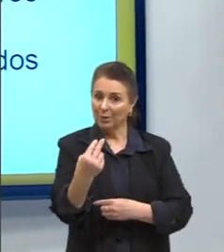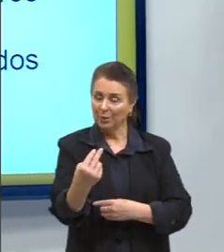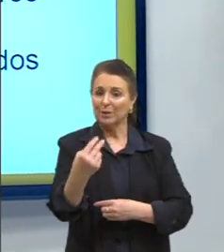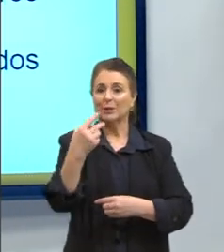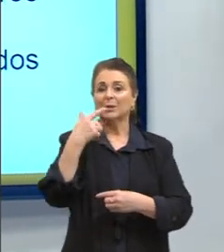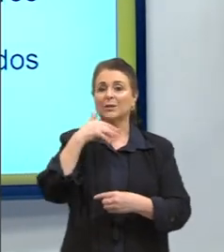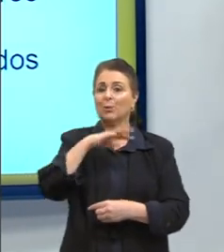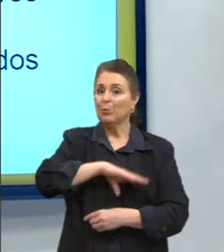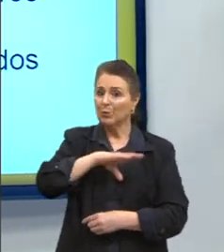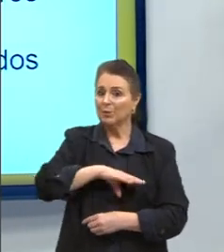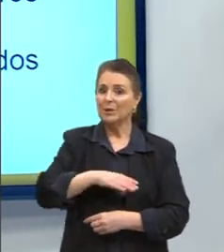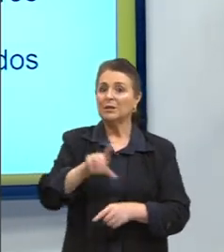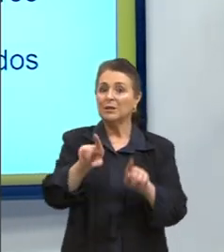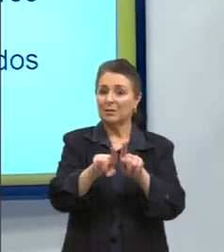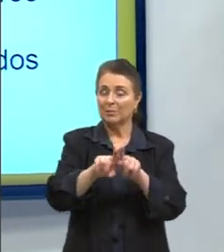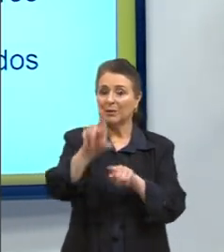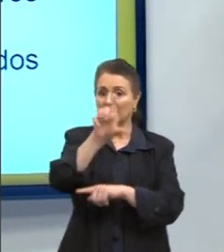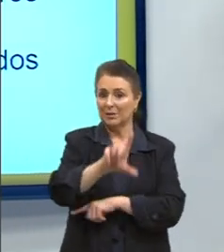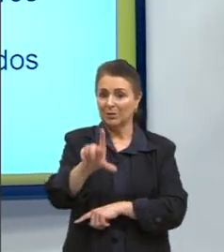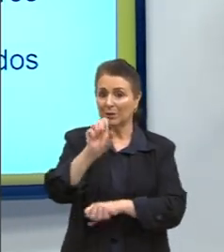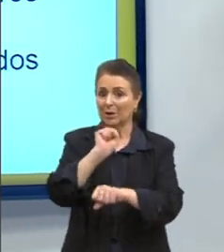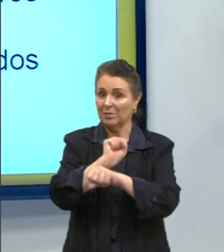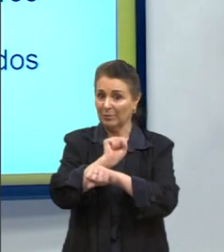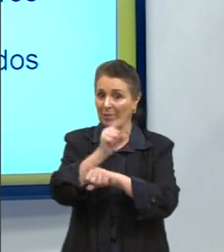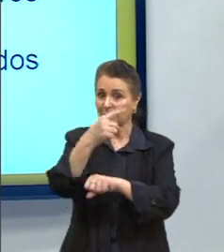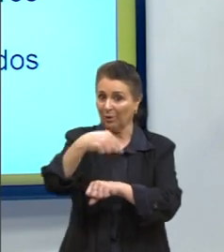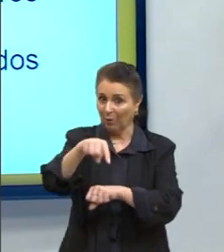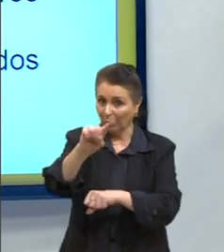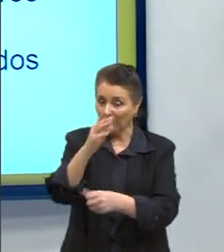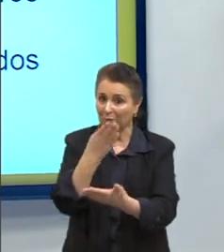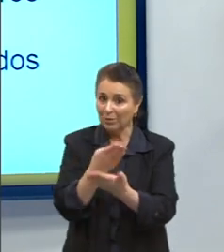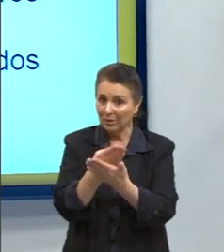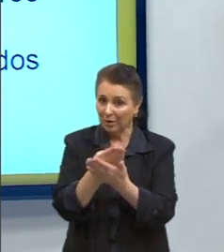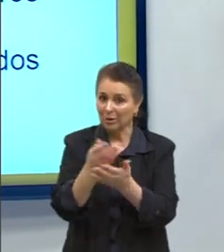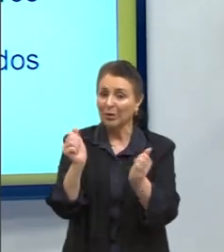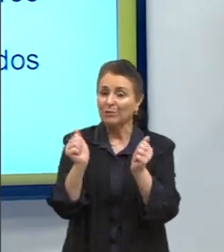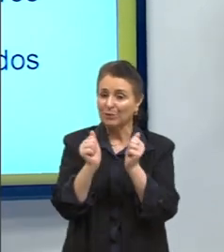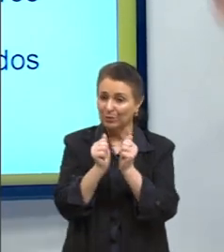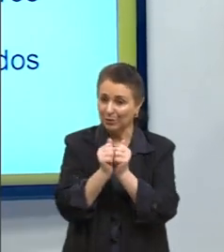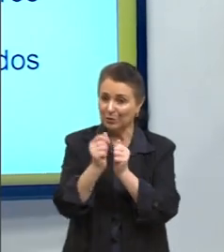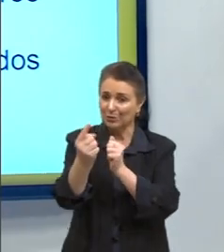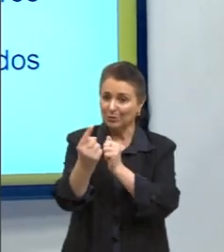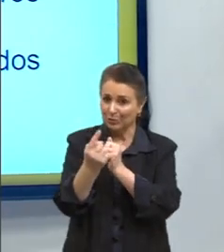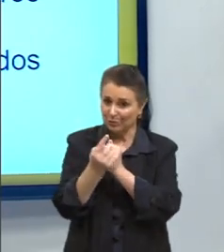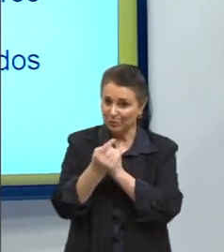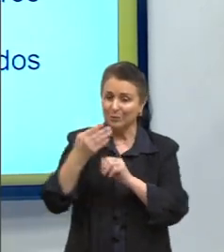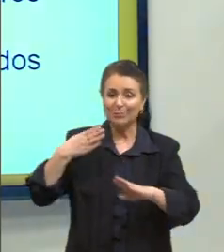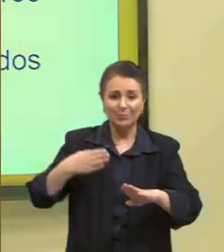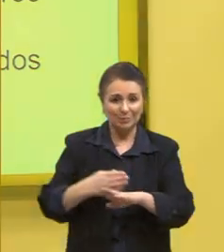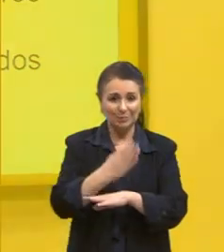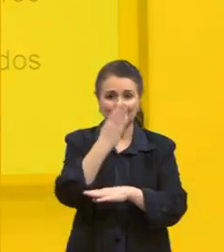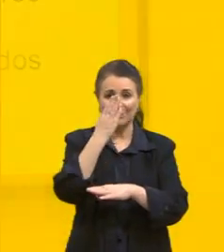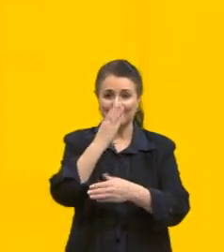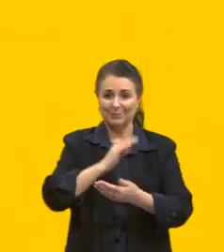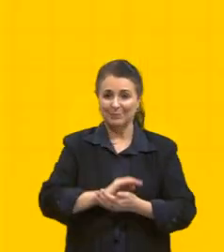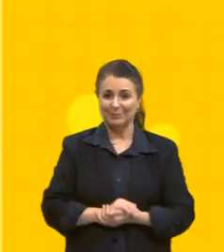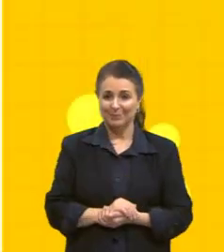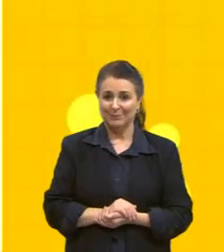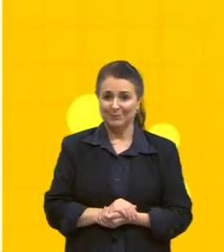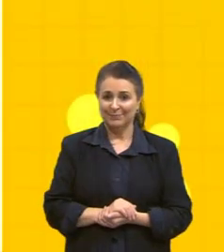e a literatura Eu espero vocês aí no próximo bloco acompanha a gente partiu passar